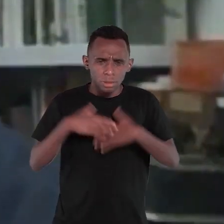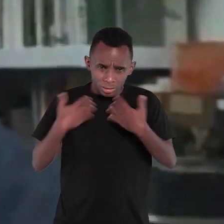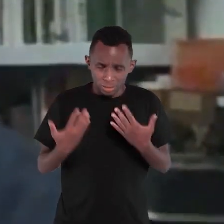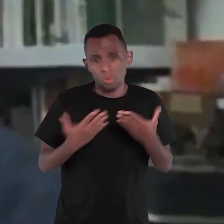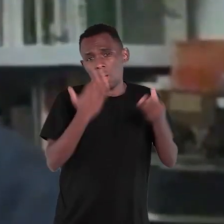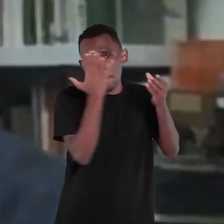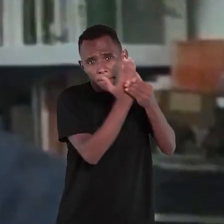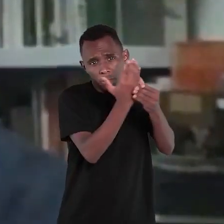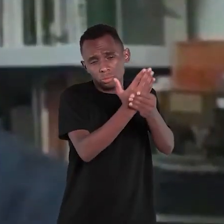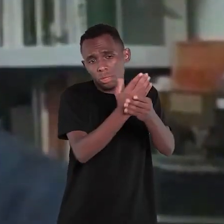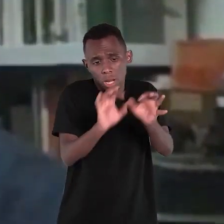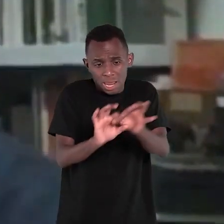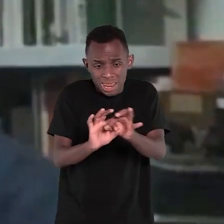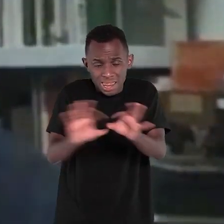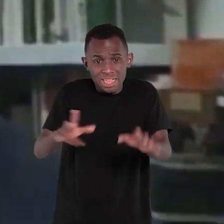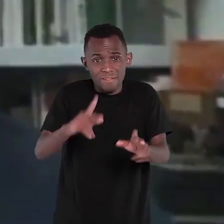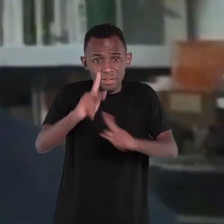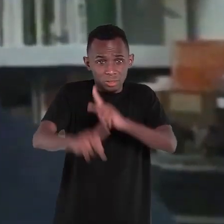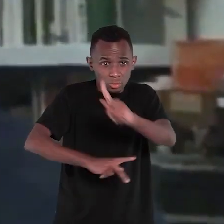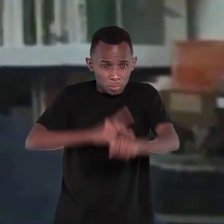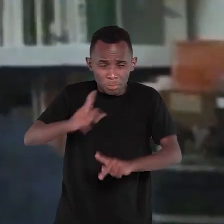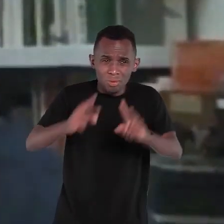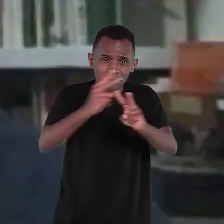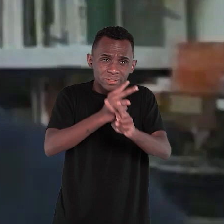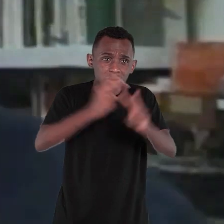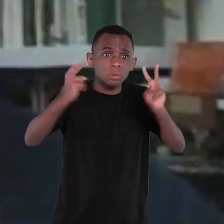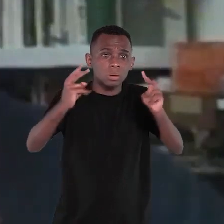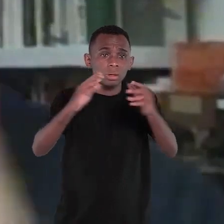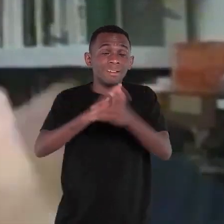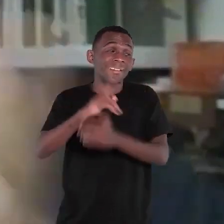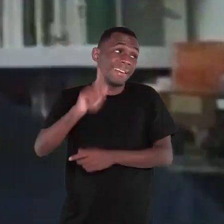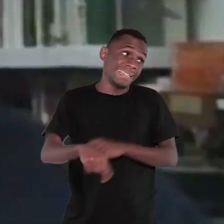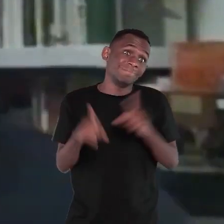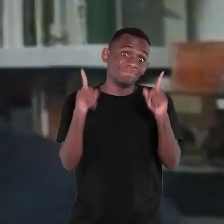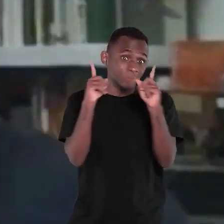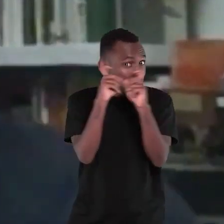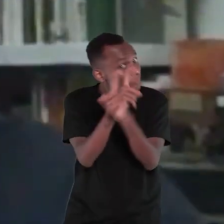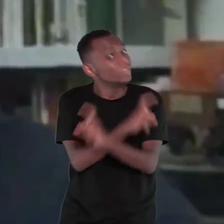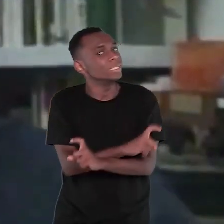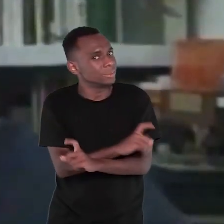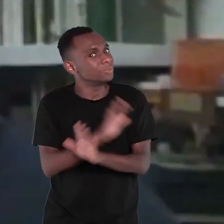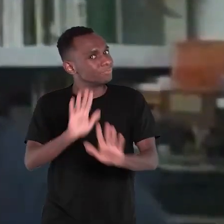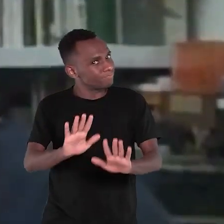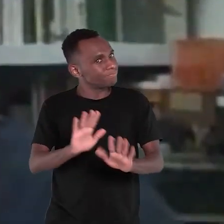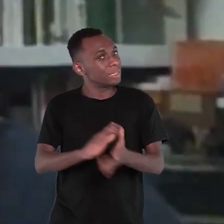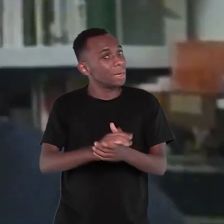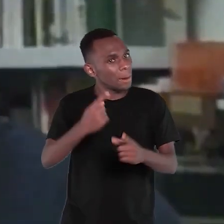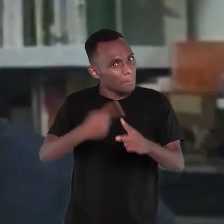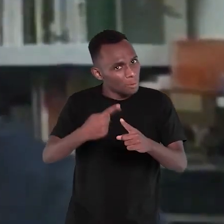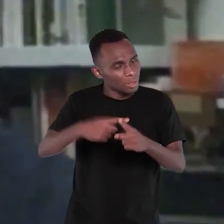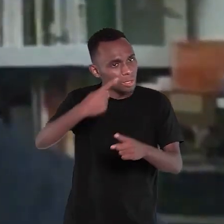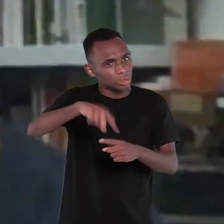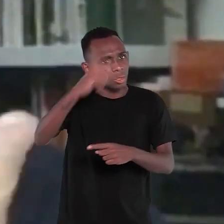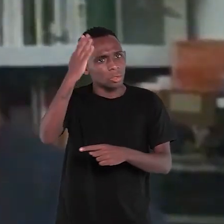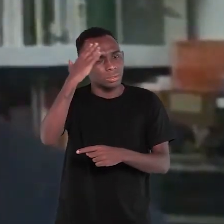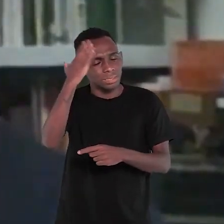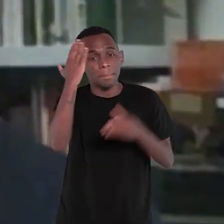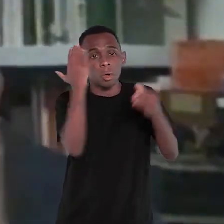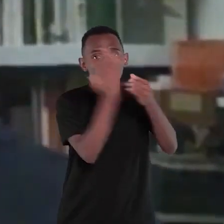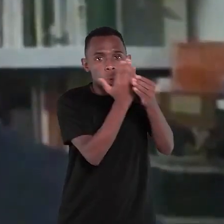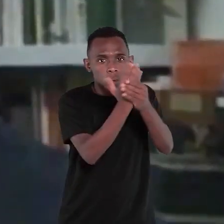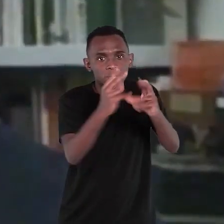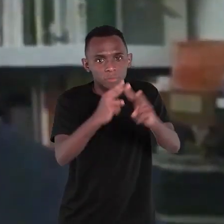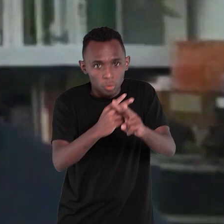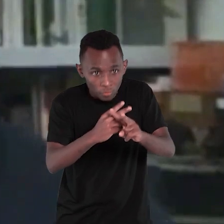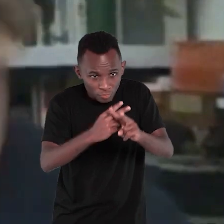agora, uma biblioteca pública digital é um negócio meio complicado, né? Porque a gente sabe que, vamos dizer, o